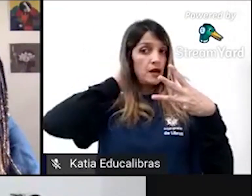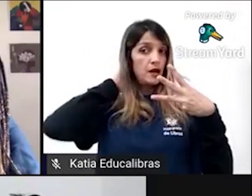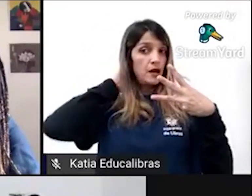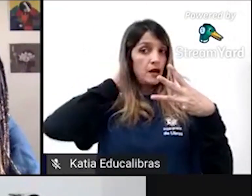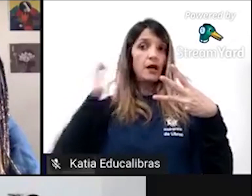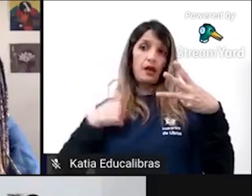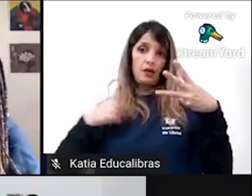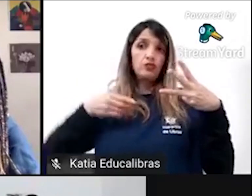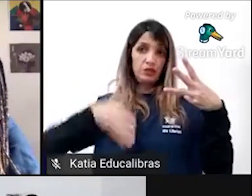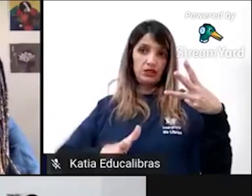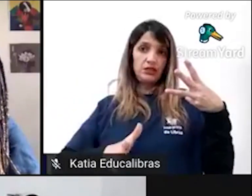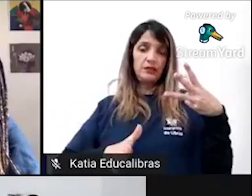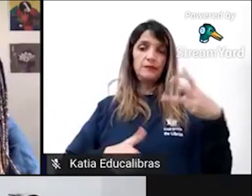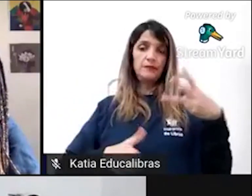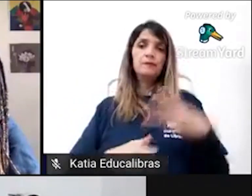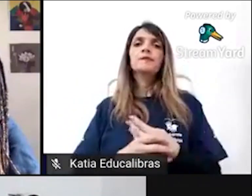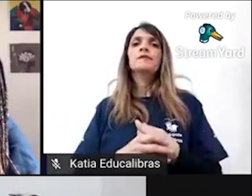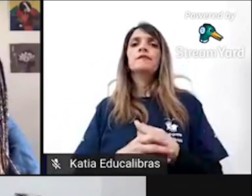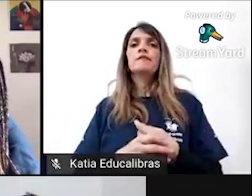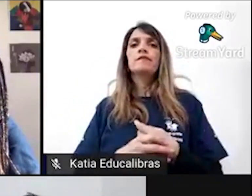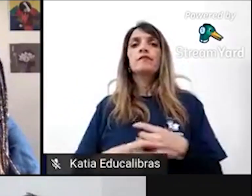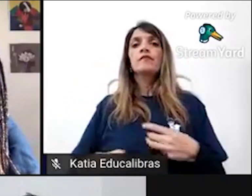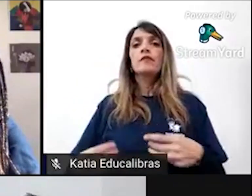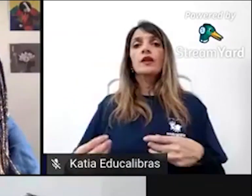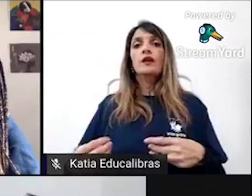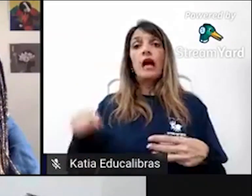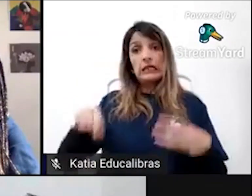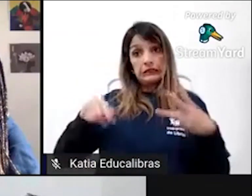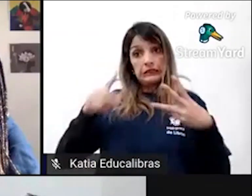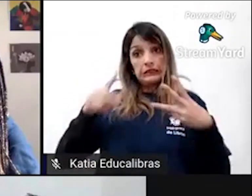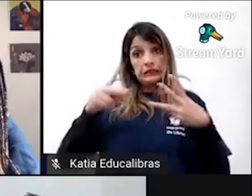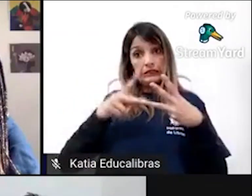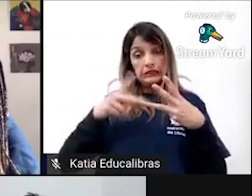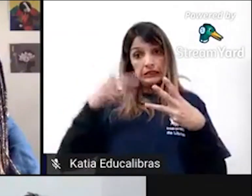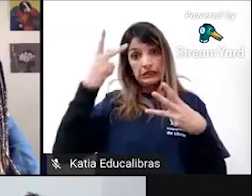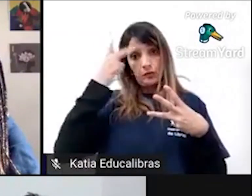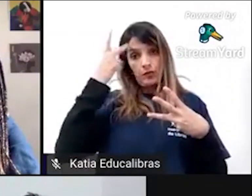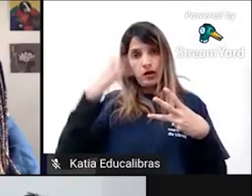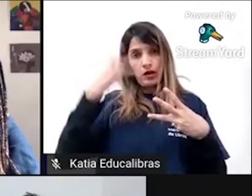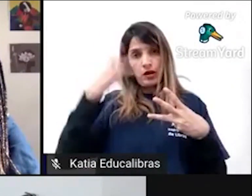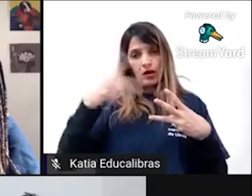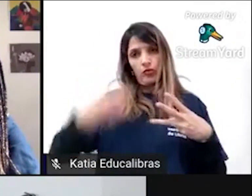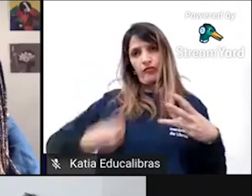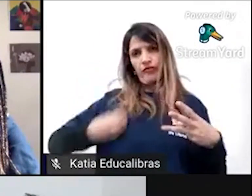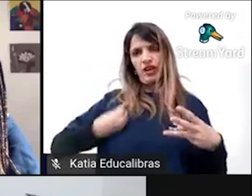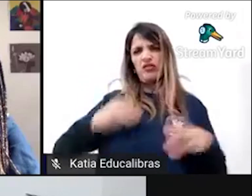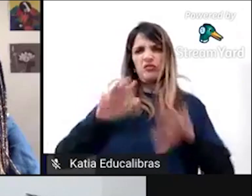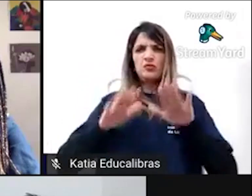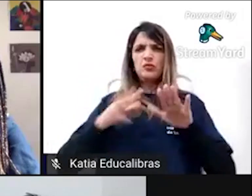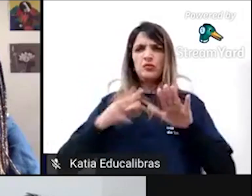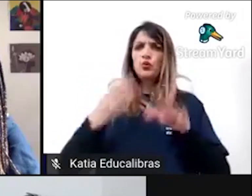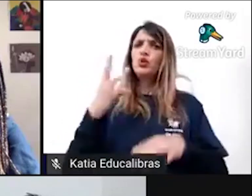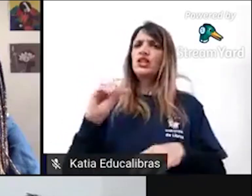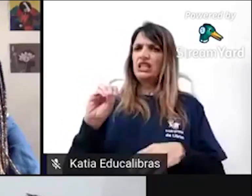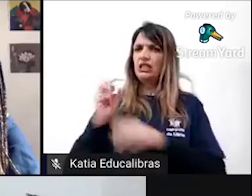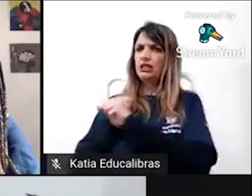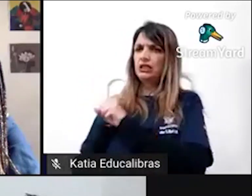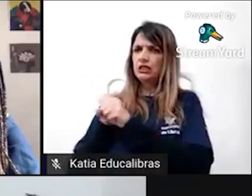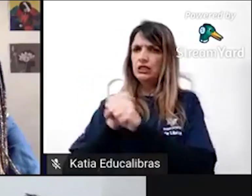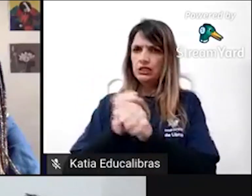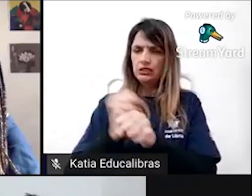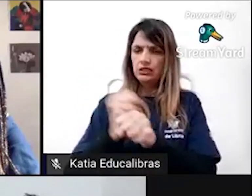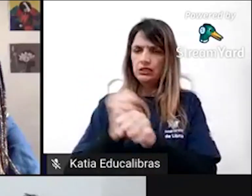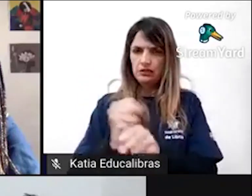oriundo. Mas vivo no estado de São Paulo há pelo menos 30 anos já, né? Sem